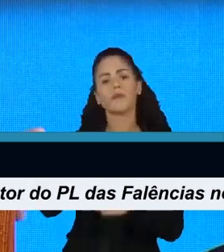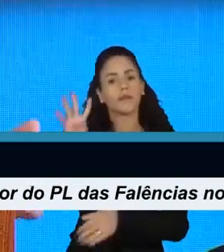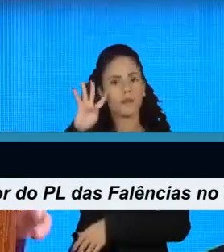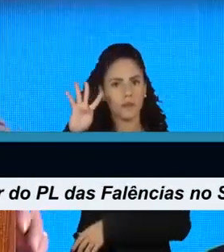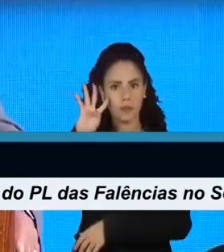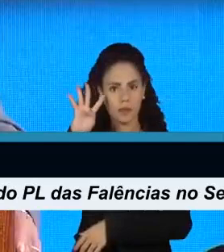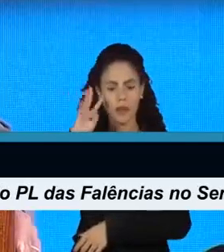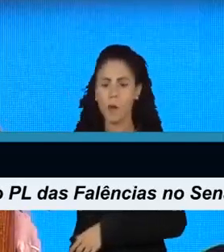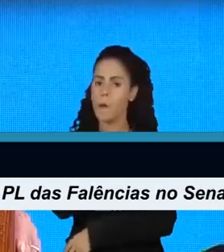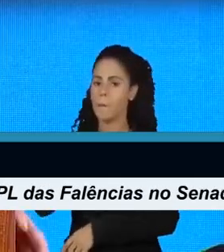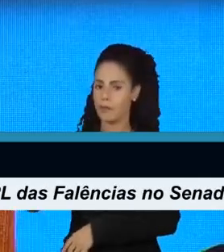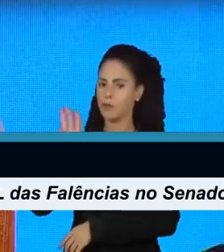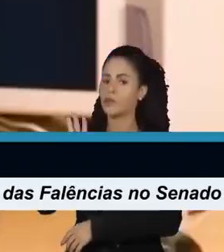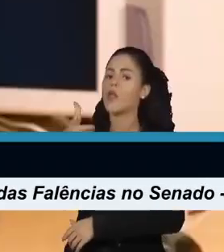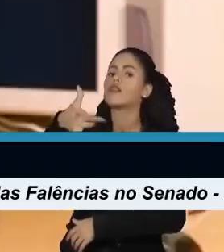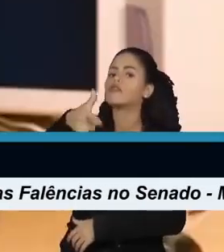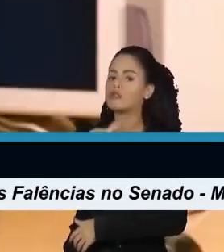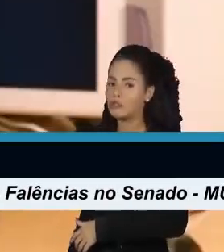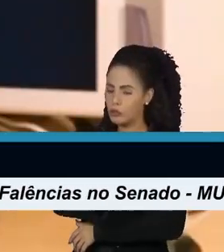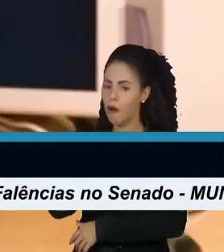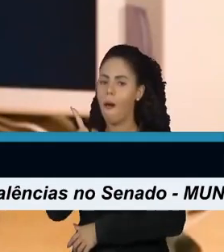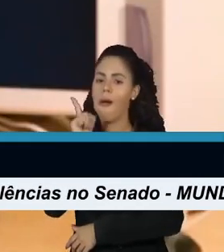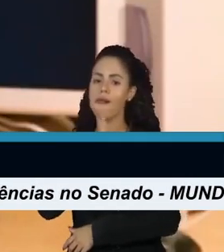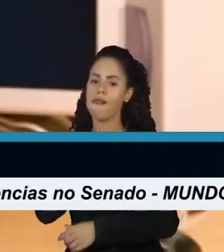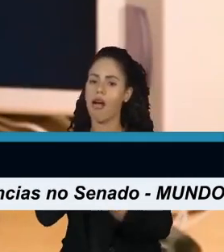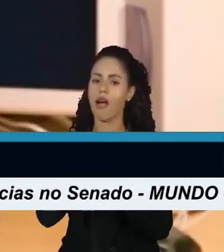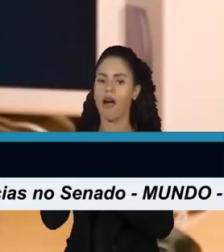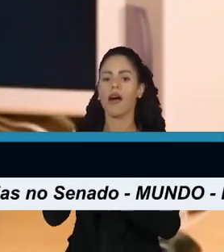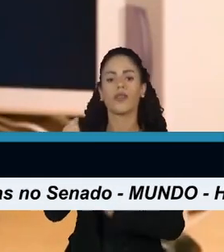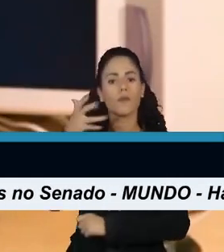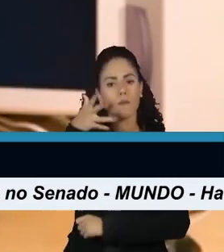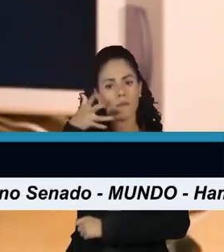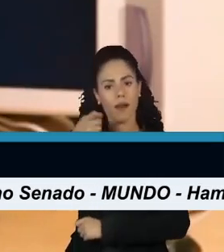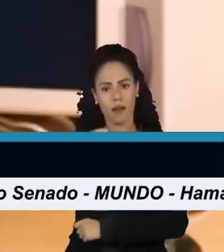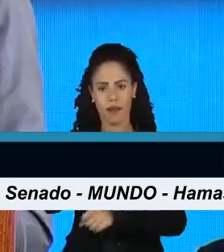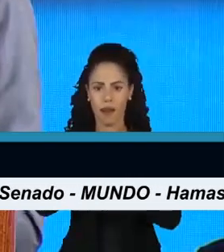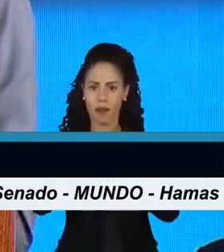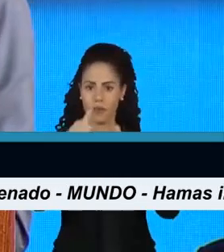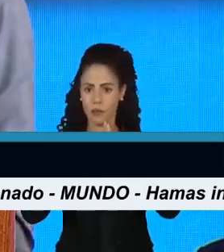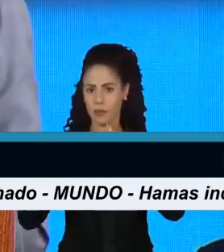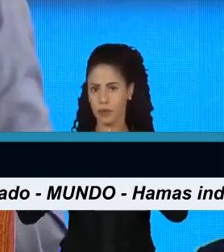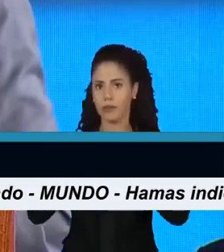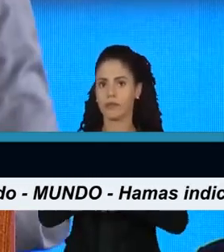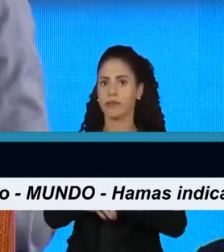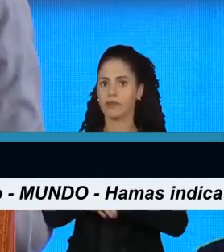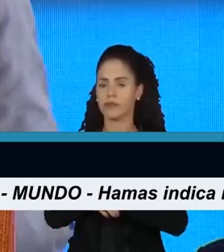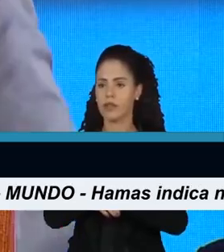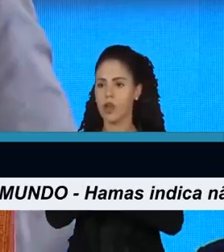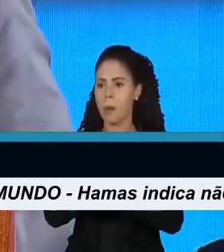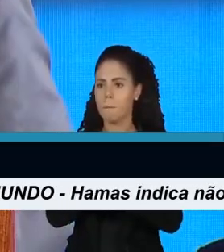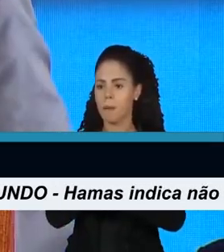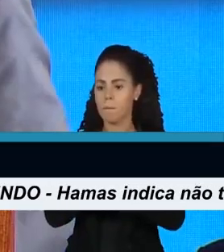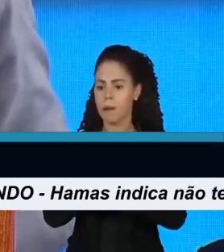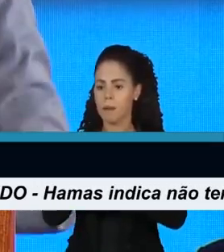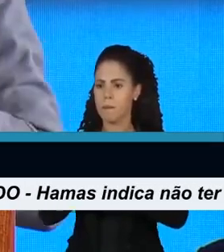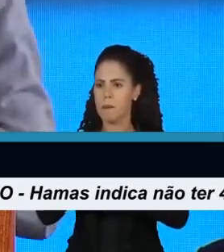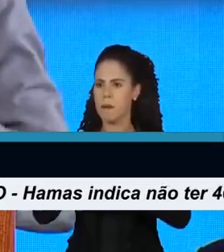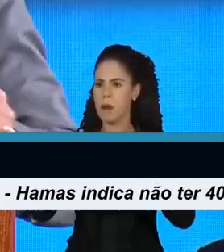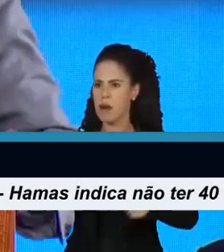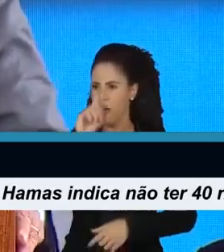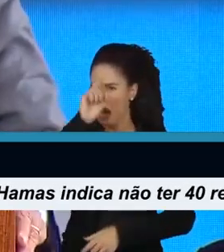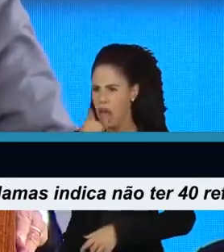o presidente Lula voltou a criticar Musk durante um evento no Palácio do Planalto. O crescimento do extremismo